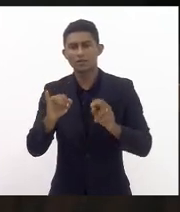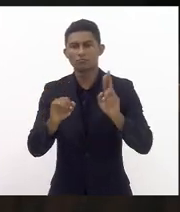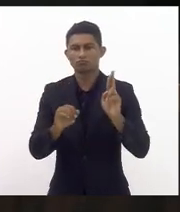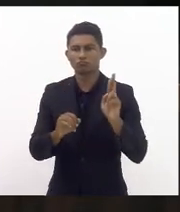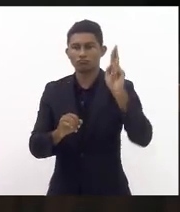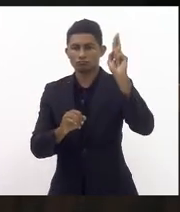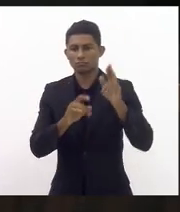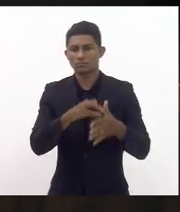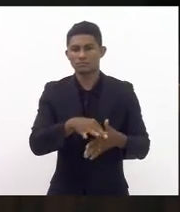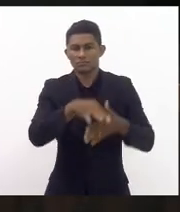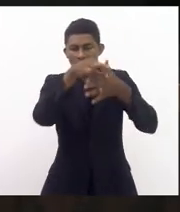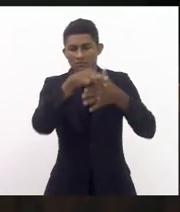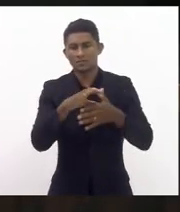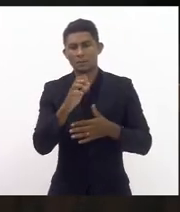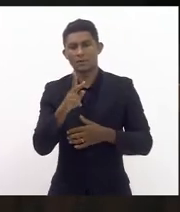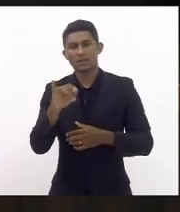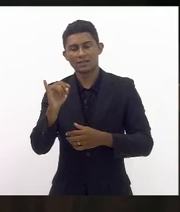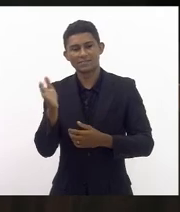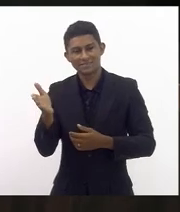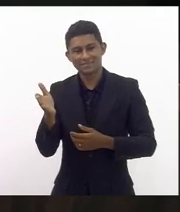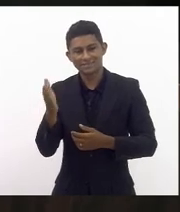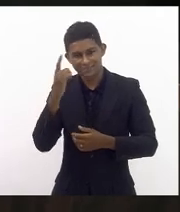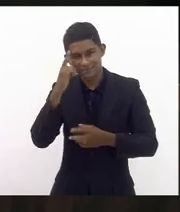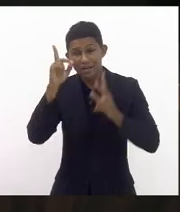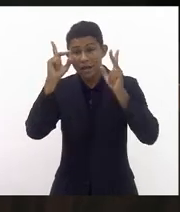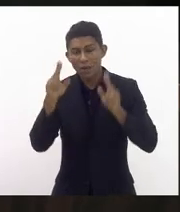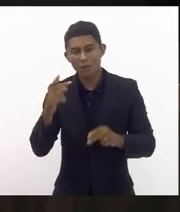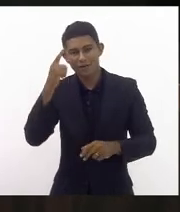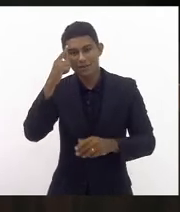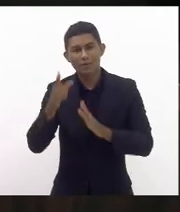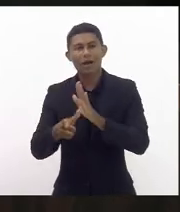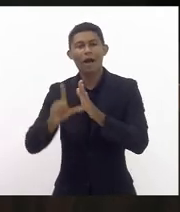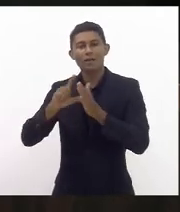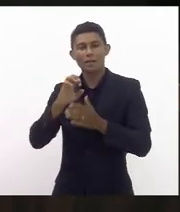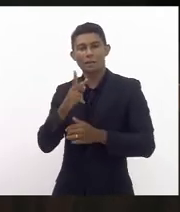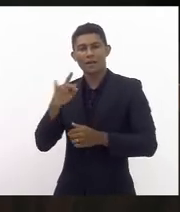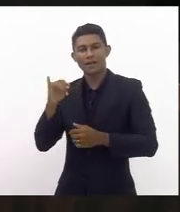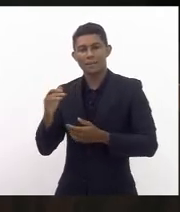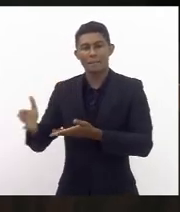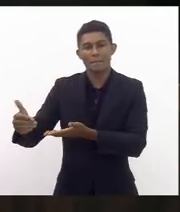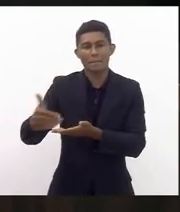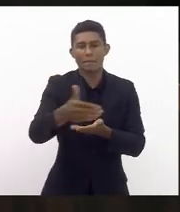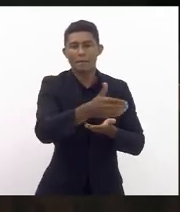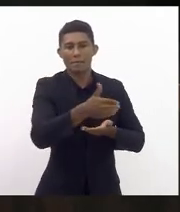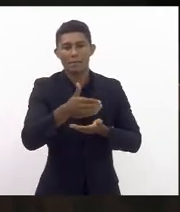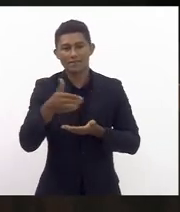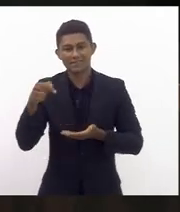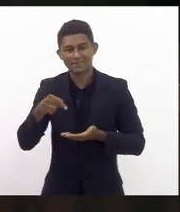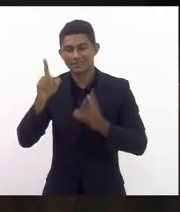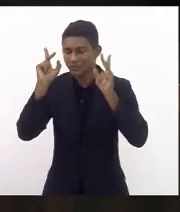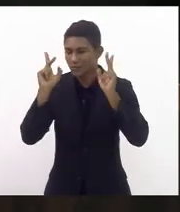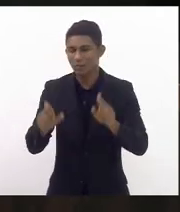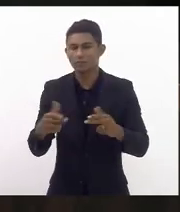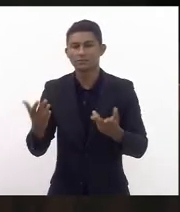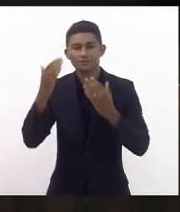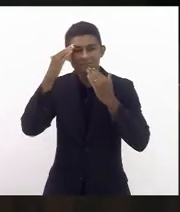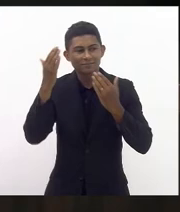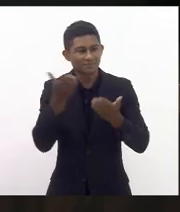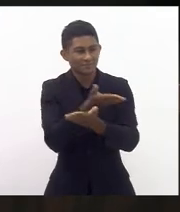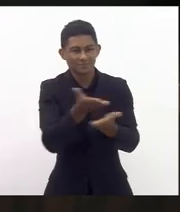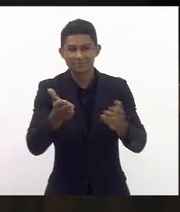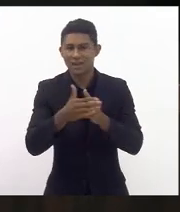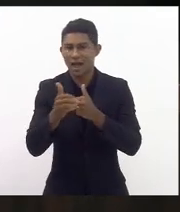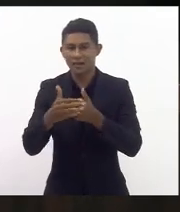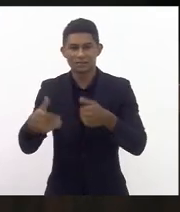mãos, a CPI, como foi a CPI dos Royalties de Participação Especial. Então, agradecer o carinho